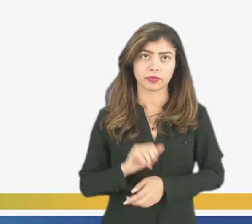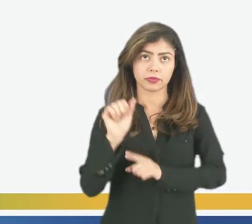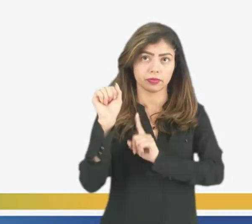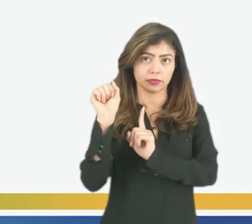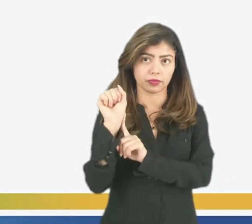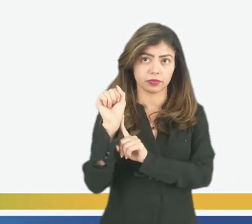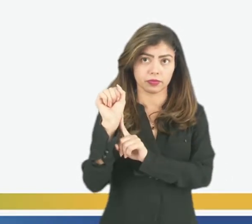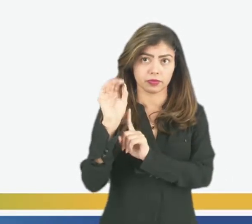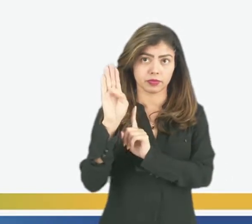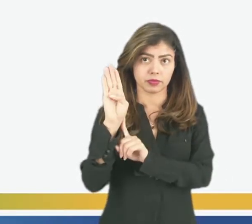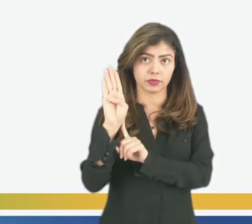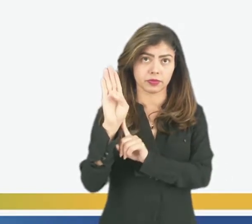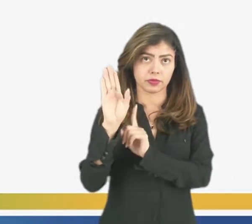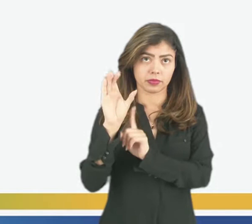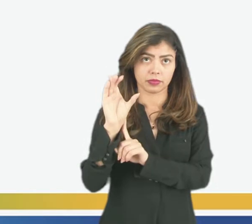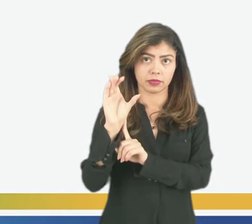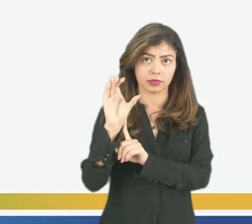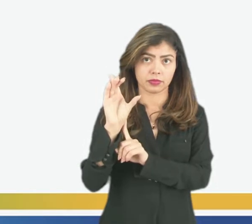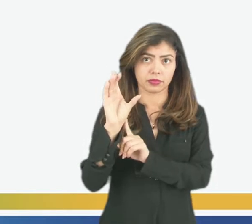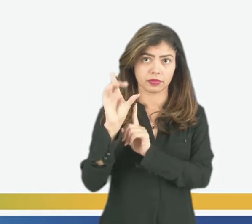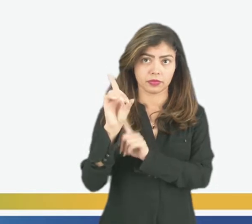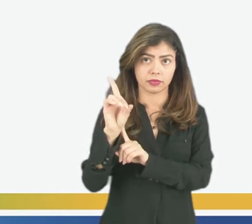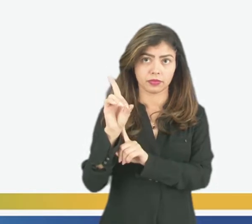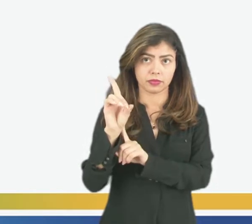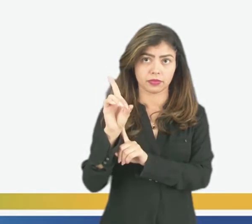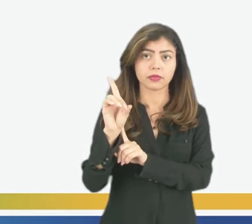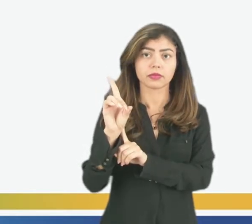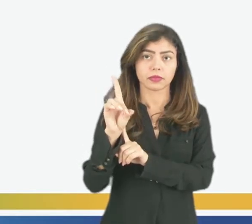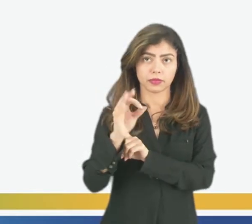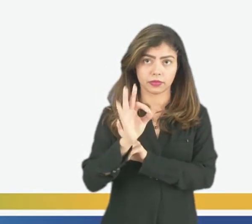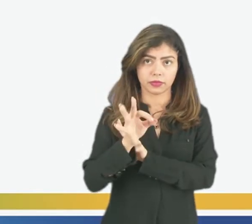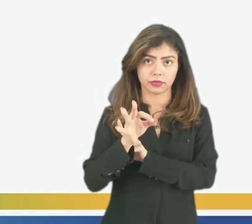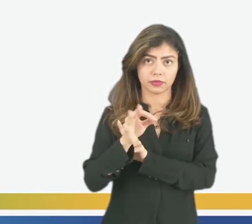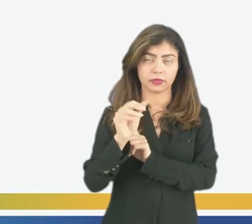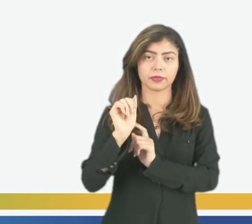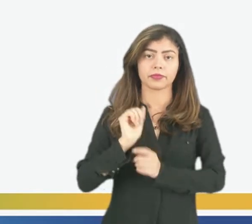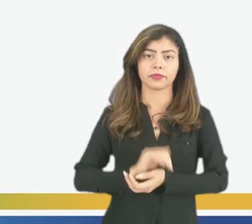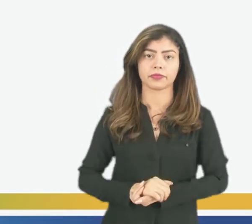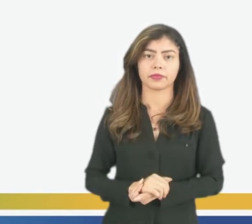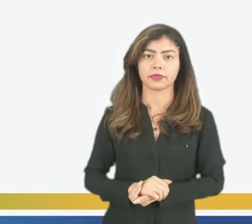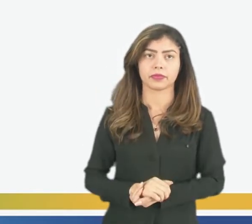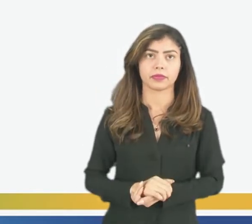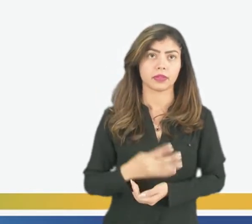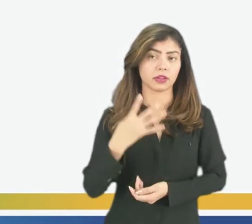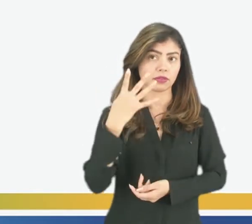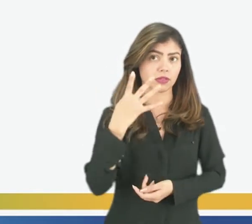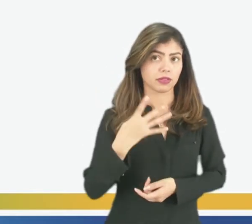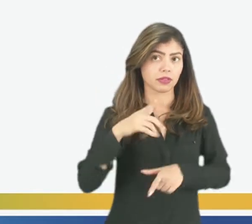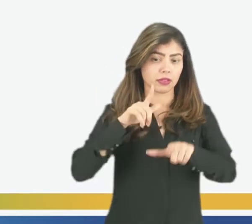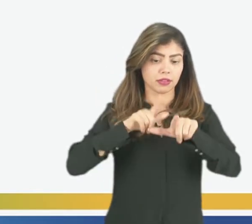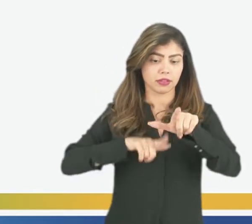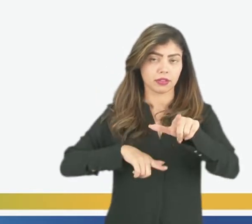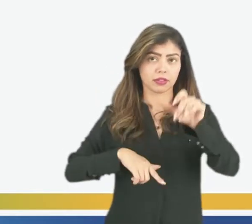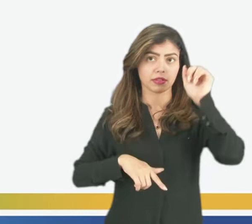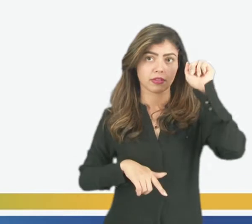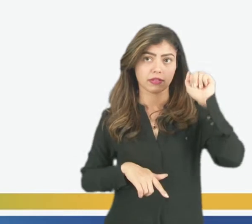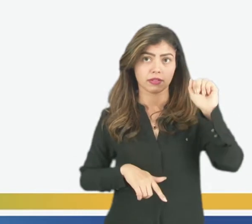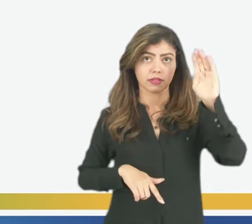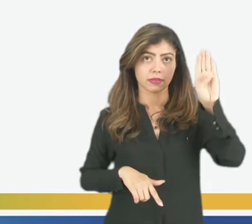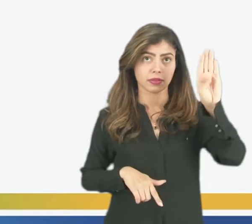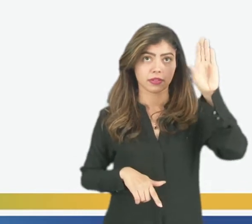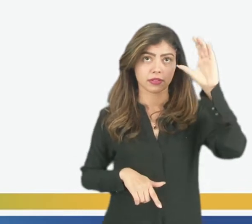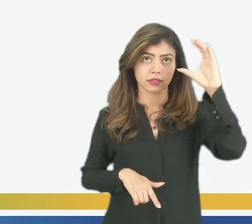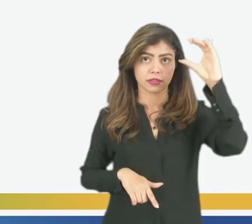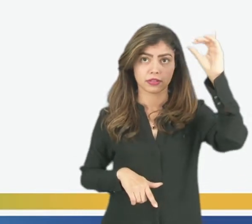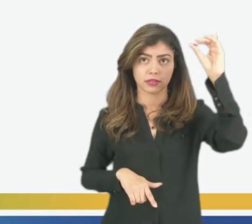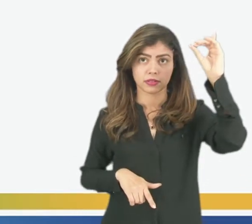A, B, C e D. Certinho? Nós temos aí 4 linhas, né?